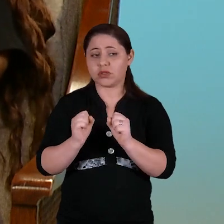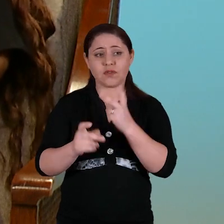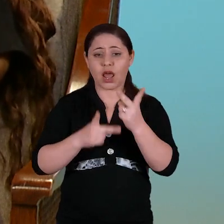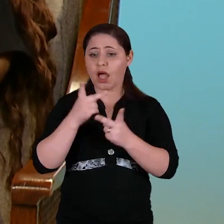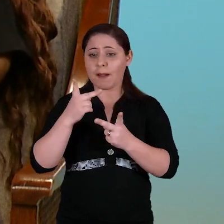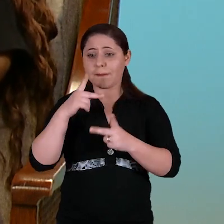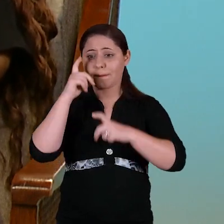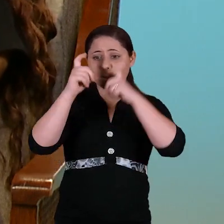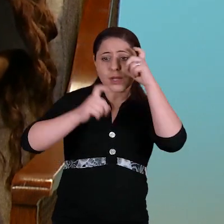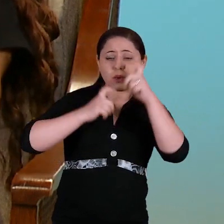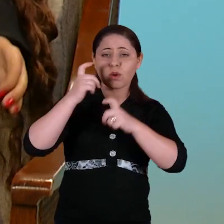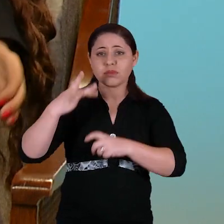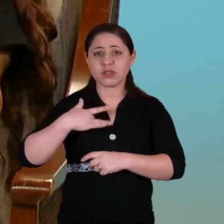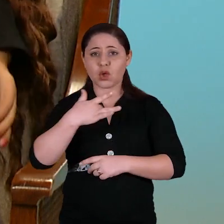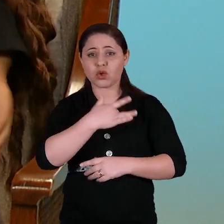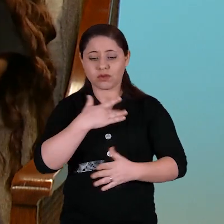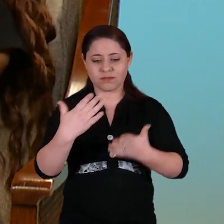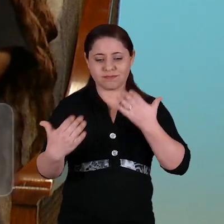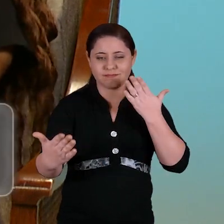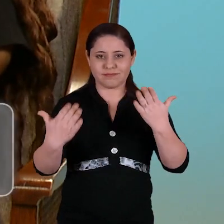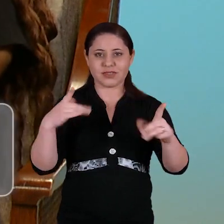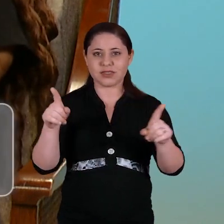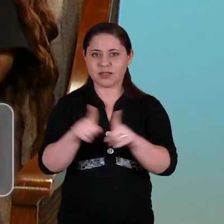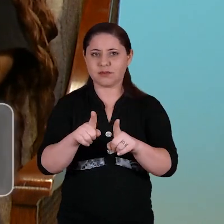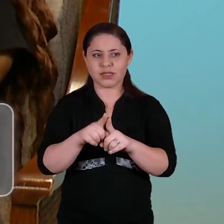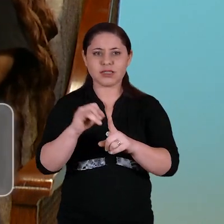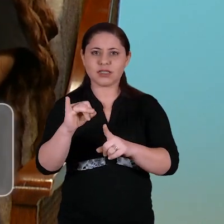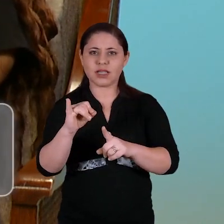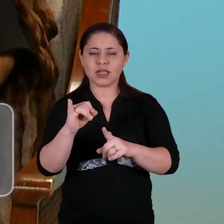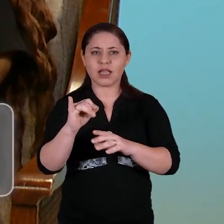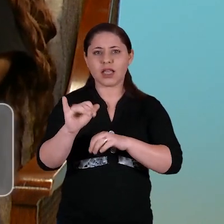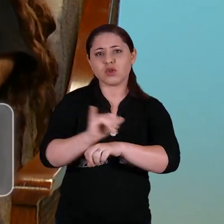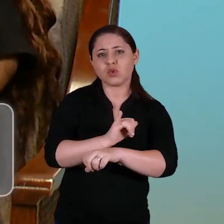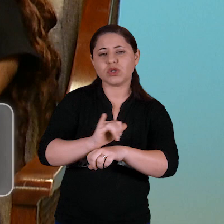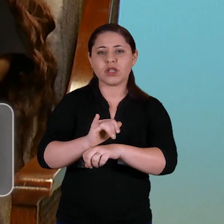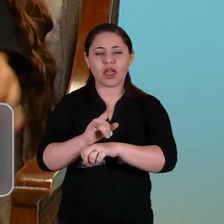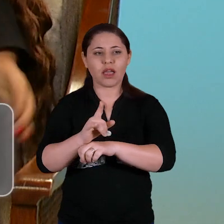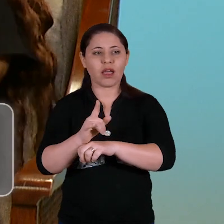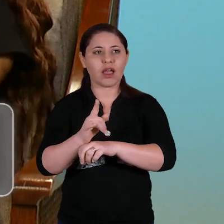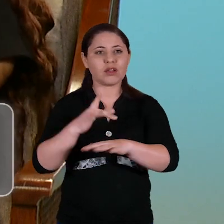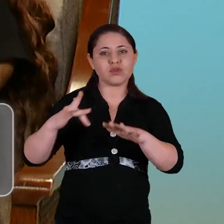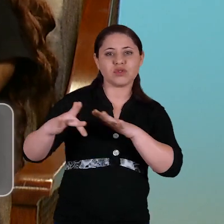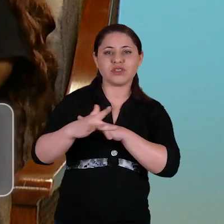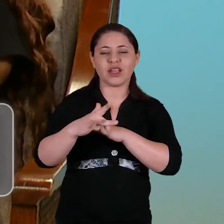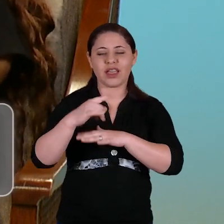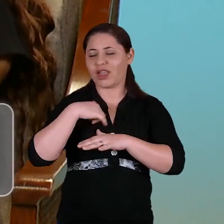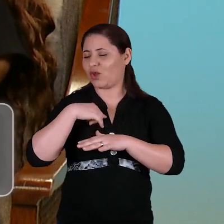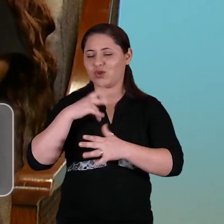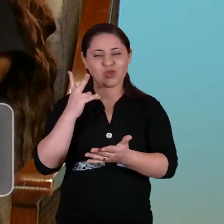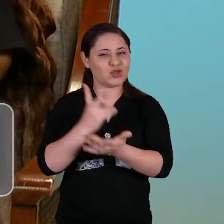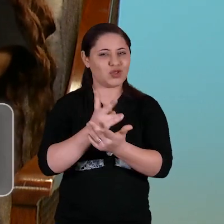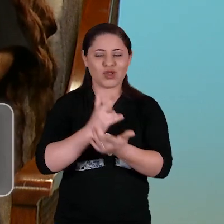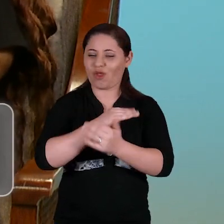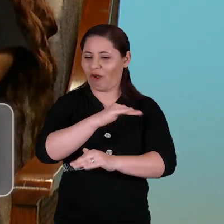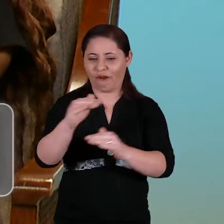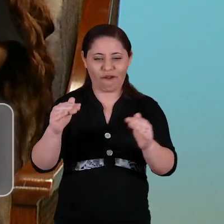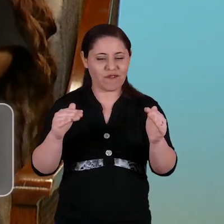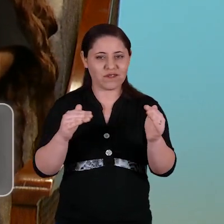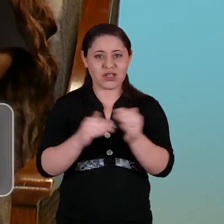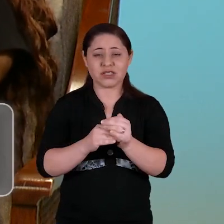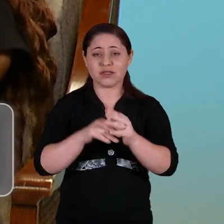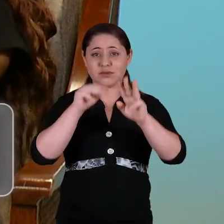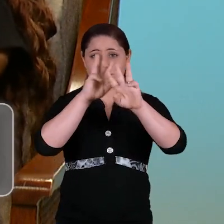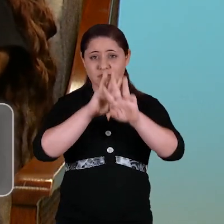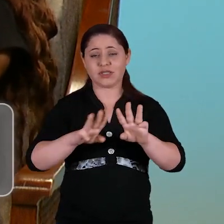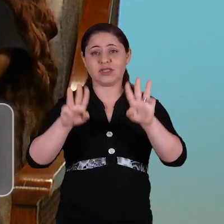saúde física e mental. E se quiser me encontrar nas redes sociais, eu estou em todas as redes sociais aí. O meu